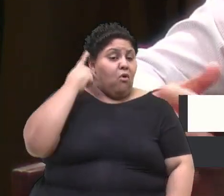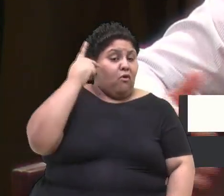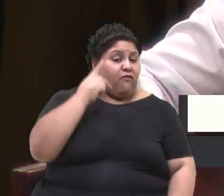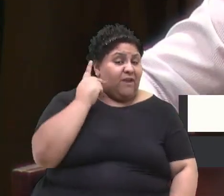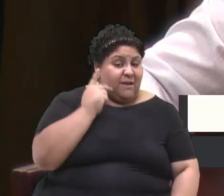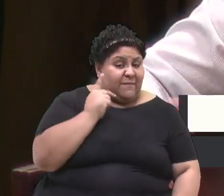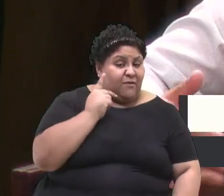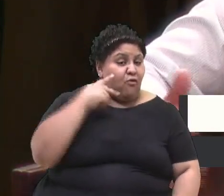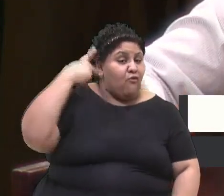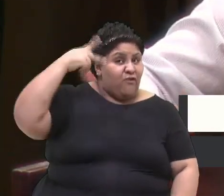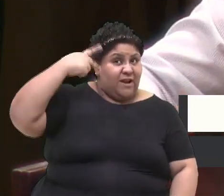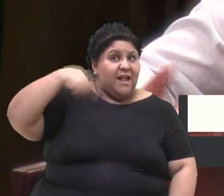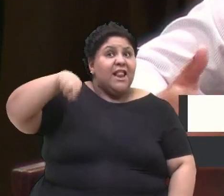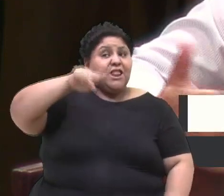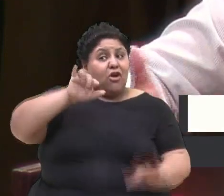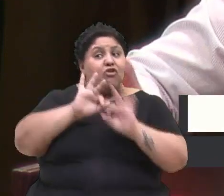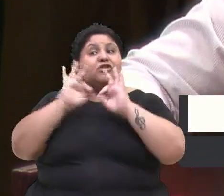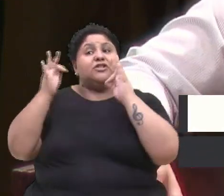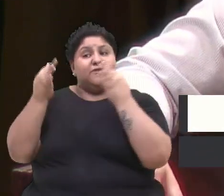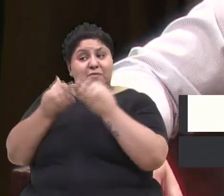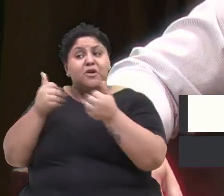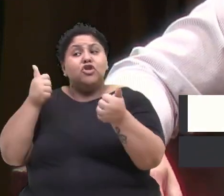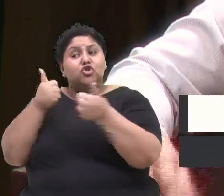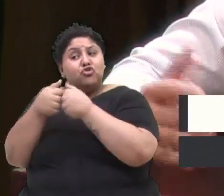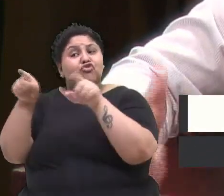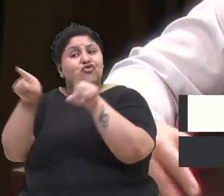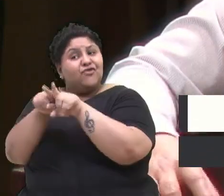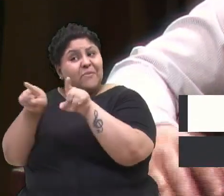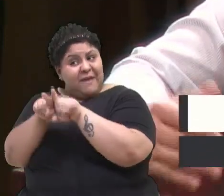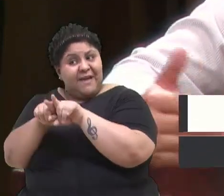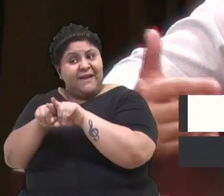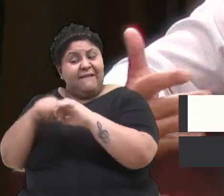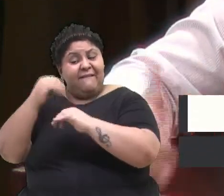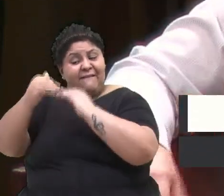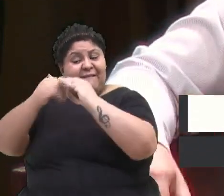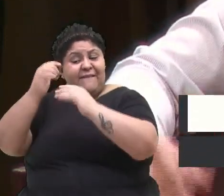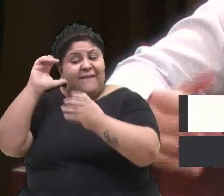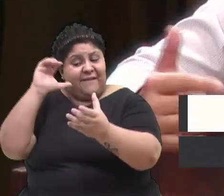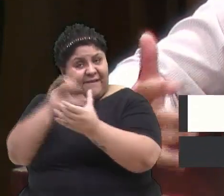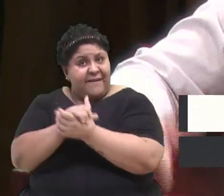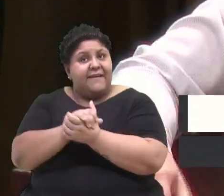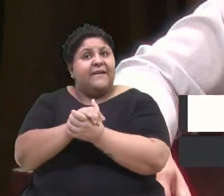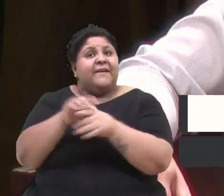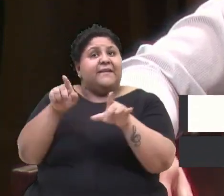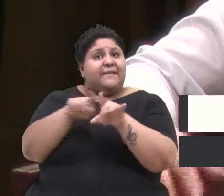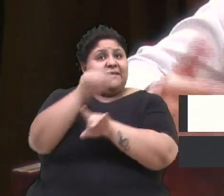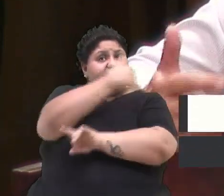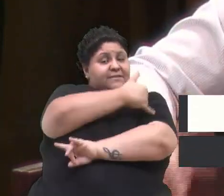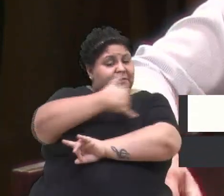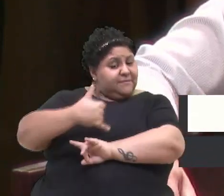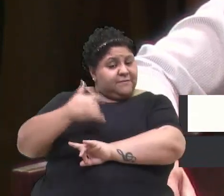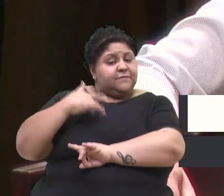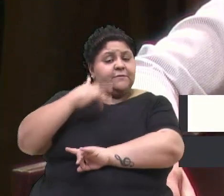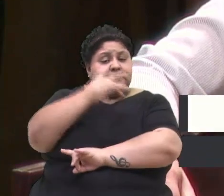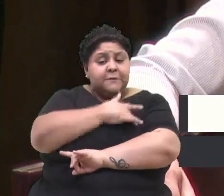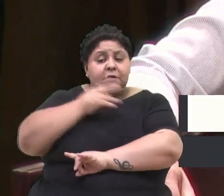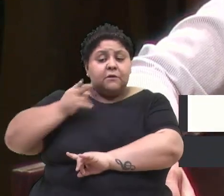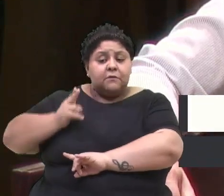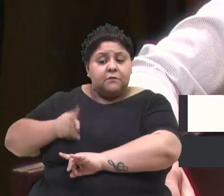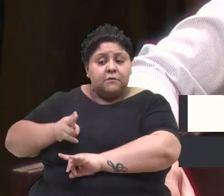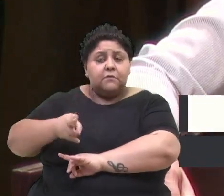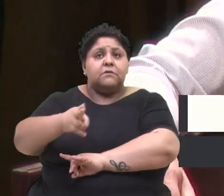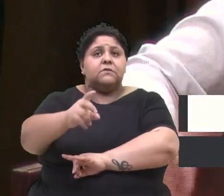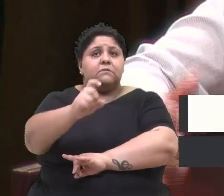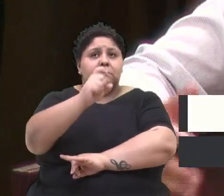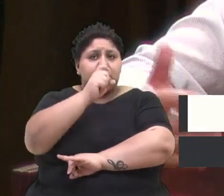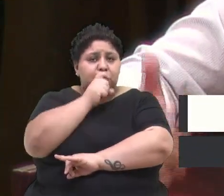parlamentar, né? A nossa família casa também com esse processo. A sua esposa, que eu sei que passou também por uma situação de saúde, o senhor sempre um pai